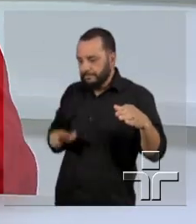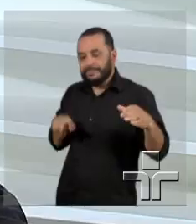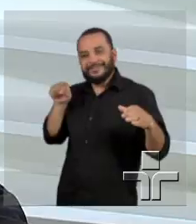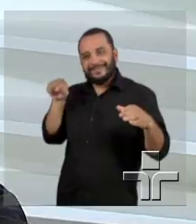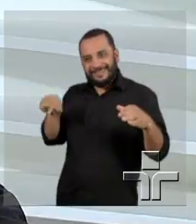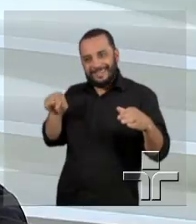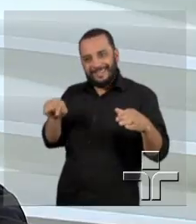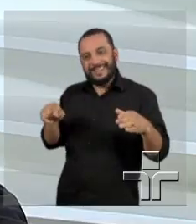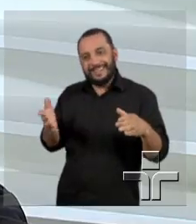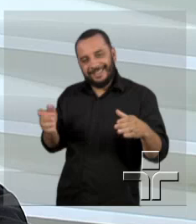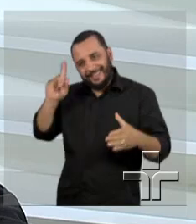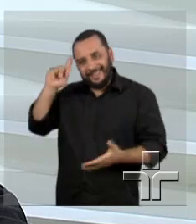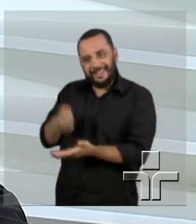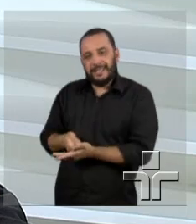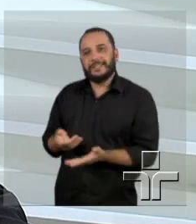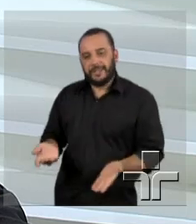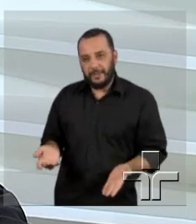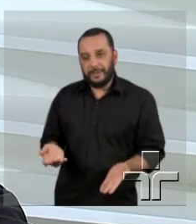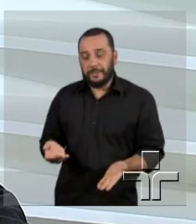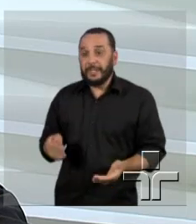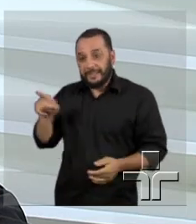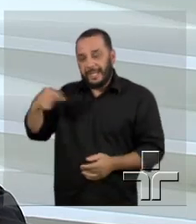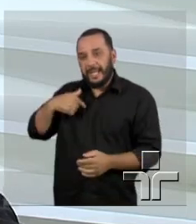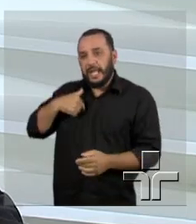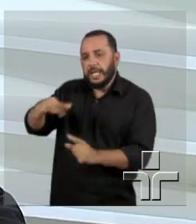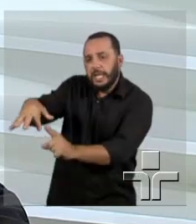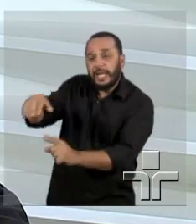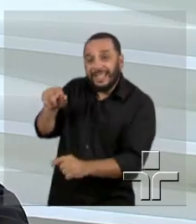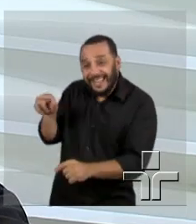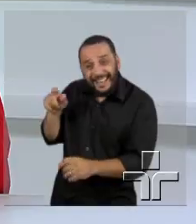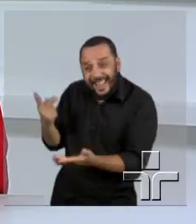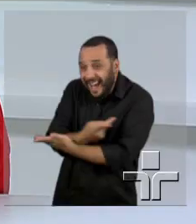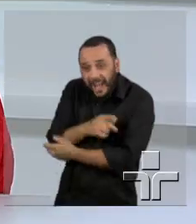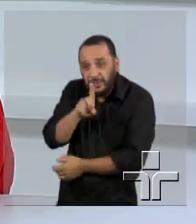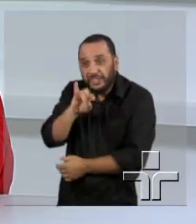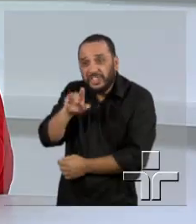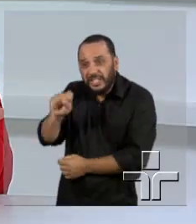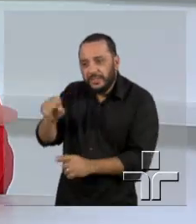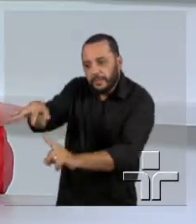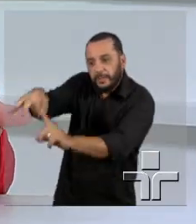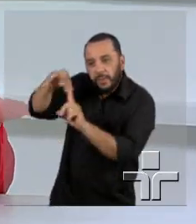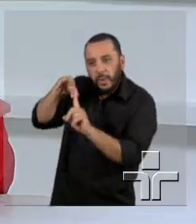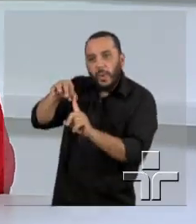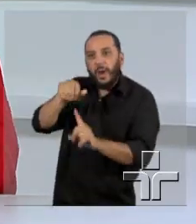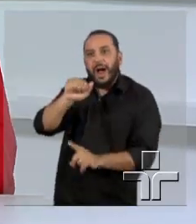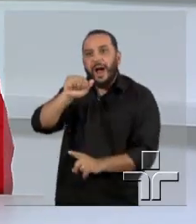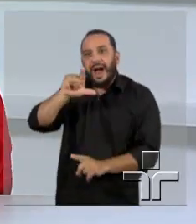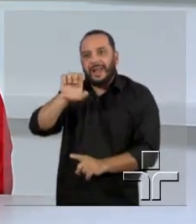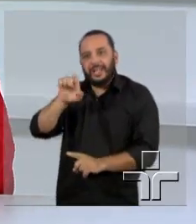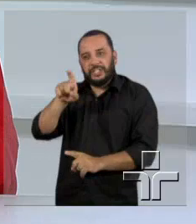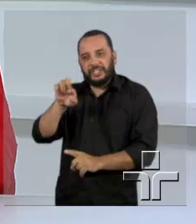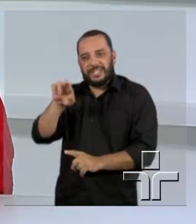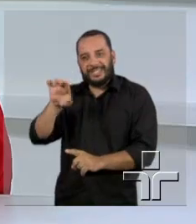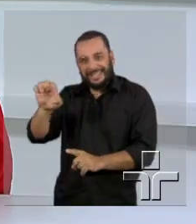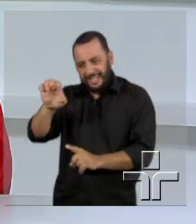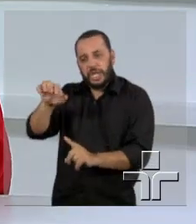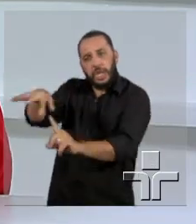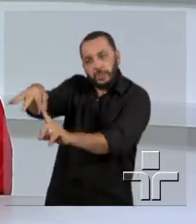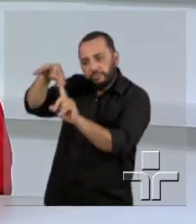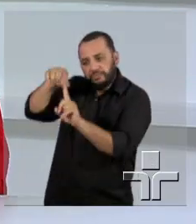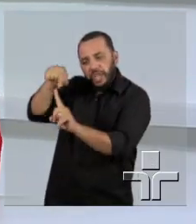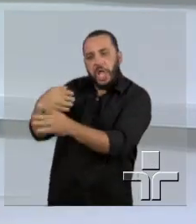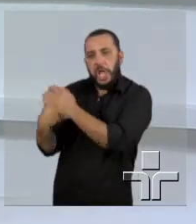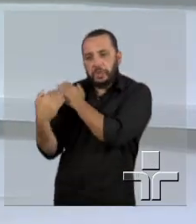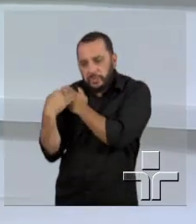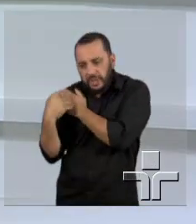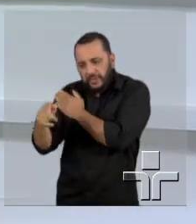B. Ad hoc, não pode. E, no caso, ele nomeou o ministro Alexandre de Moraes para conduzir este inquérito, embora o inquérito policial deve ser conduzido pela